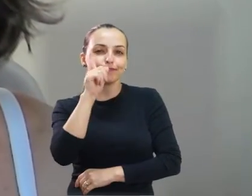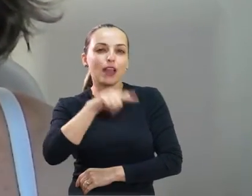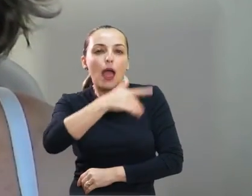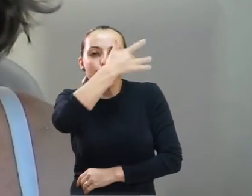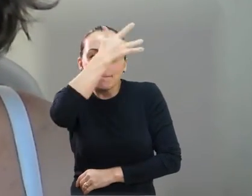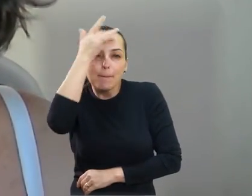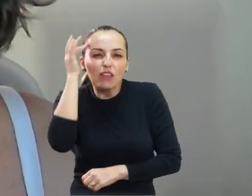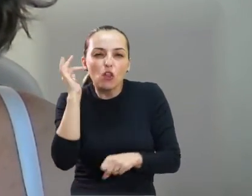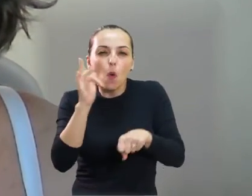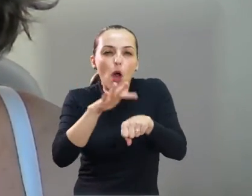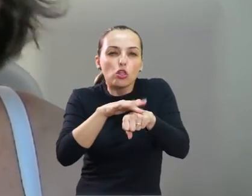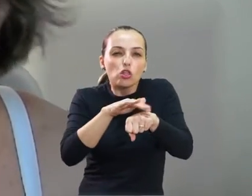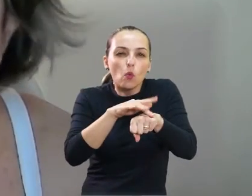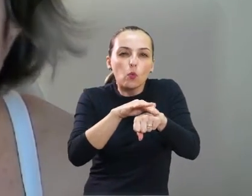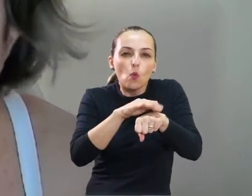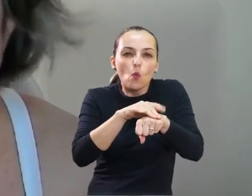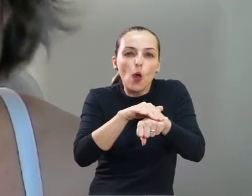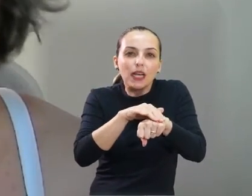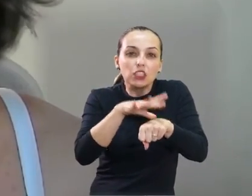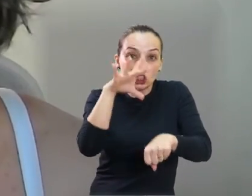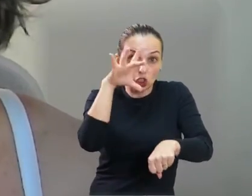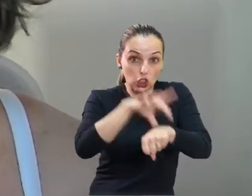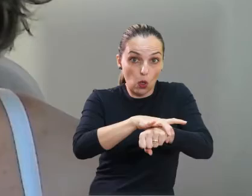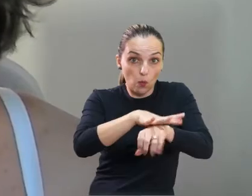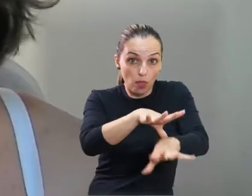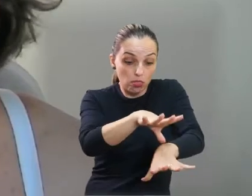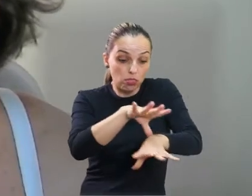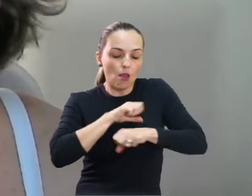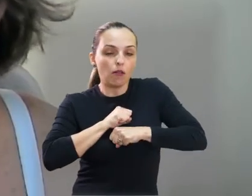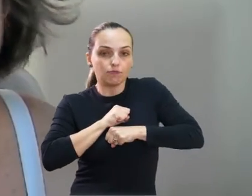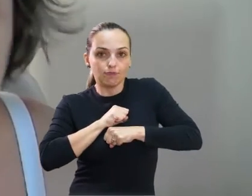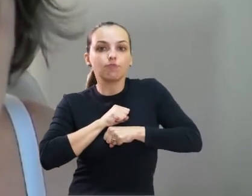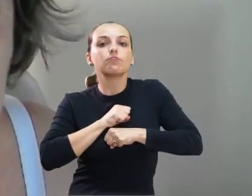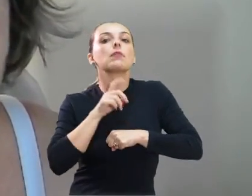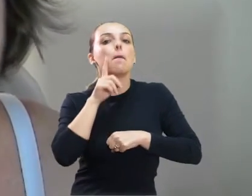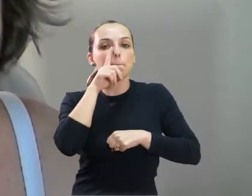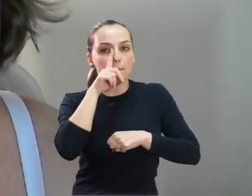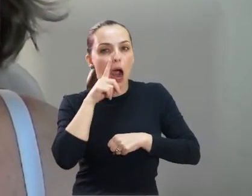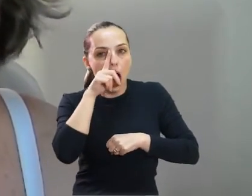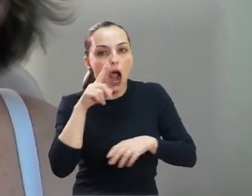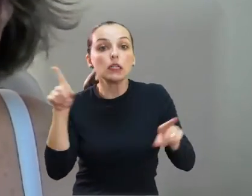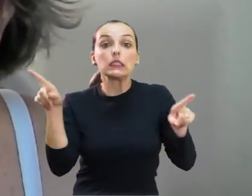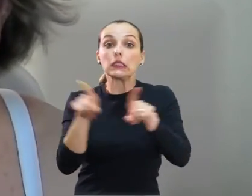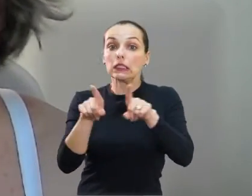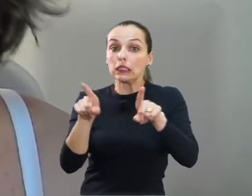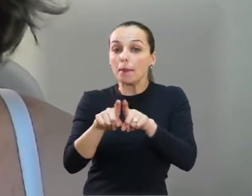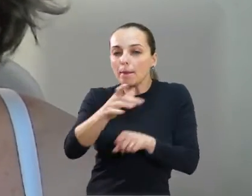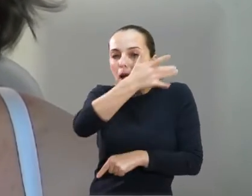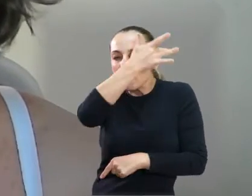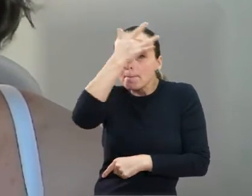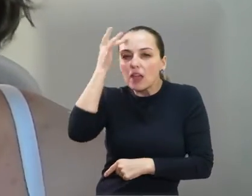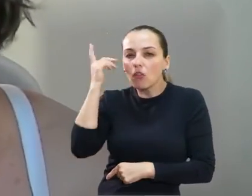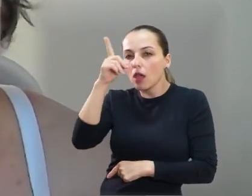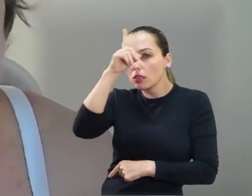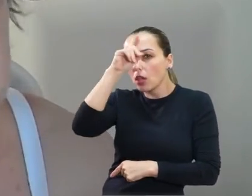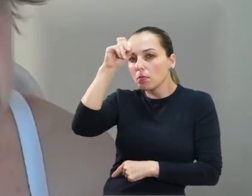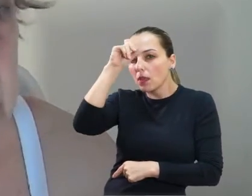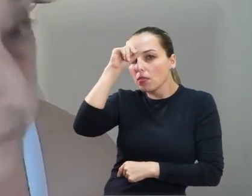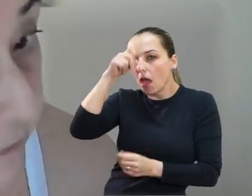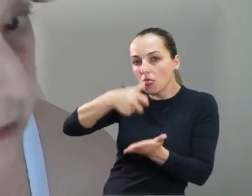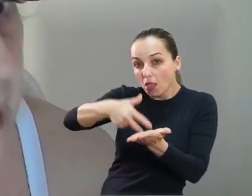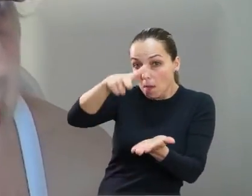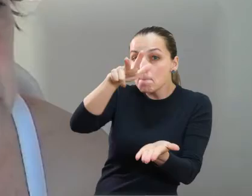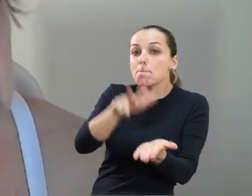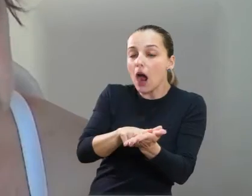numa fase em que ela tem doença, alguma infecção oportunista importante,